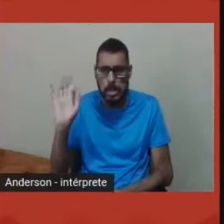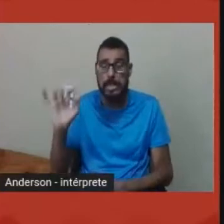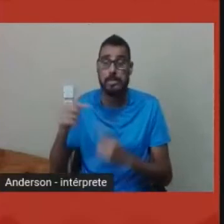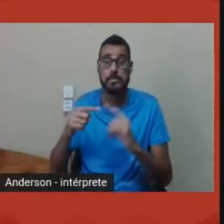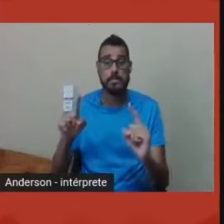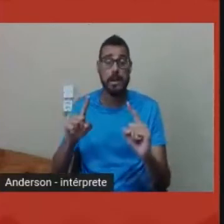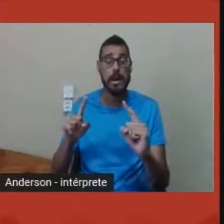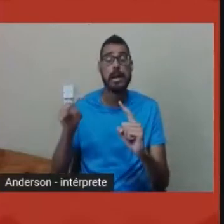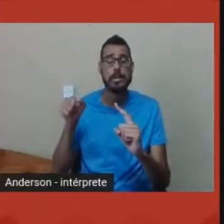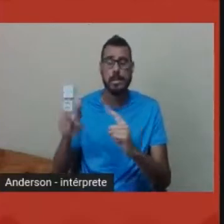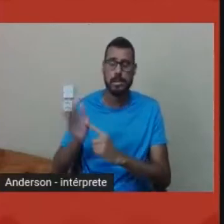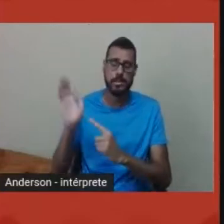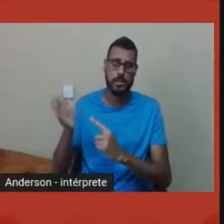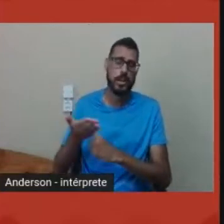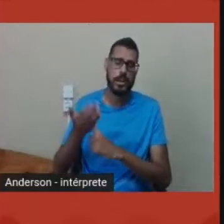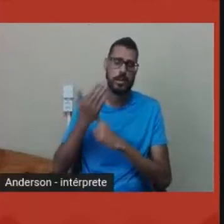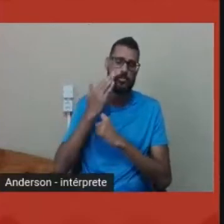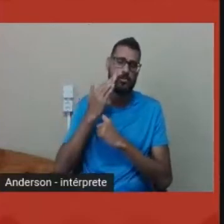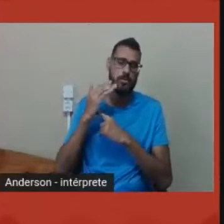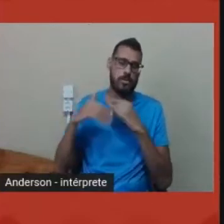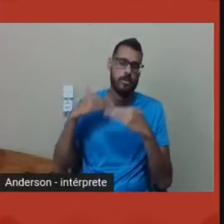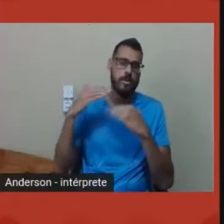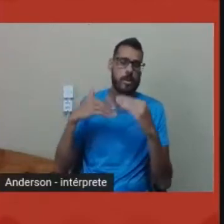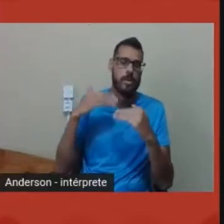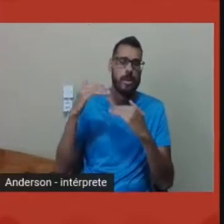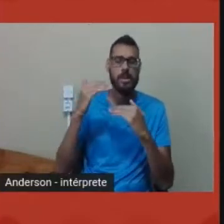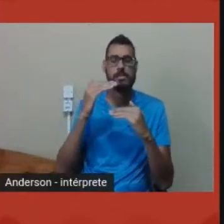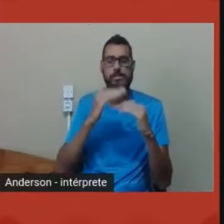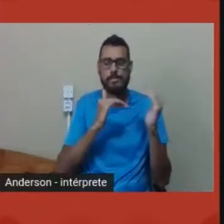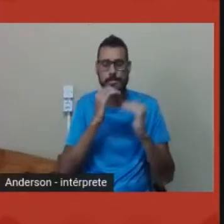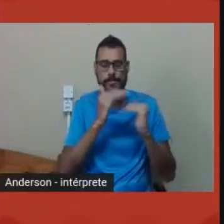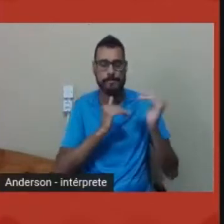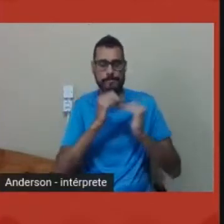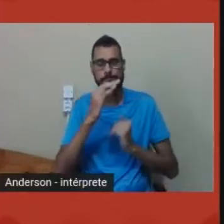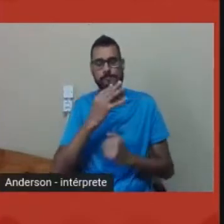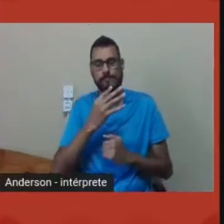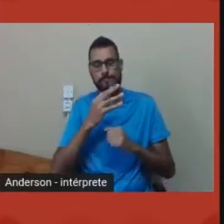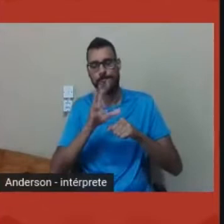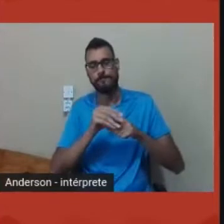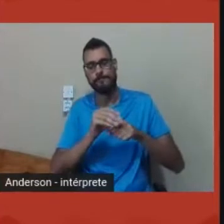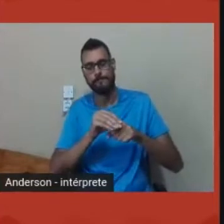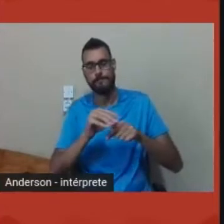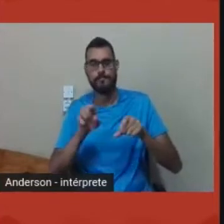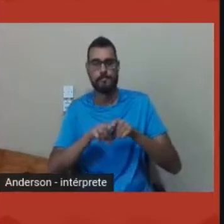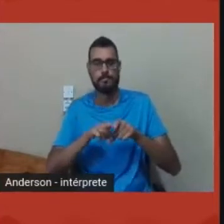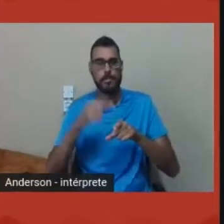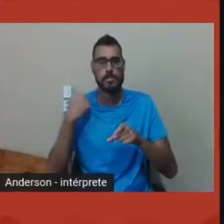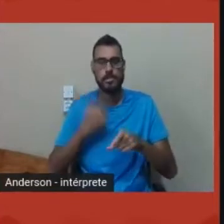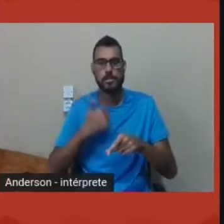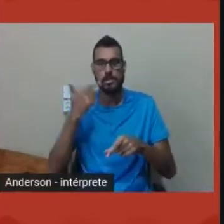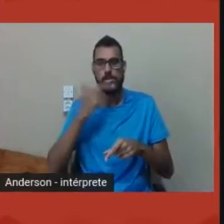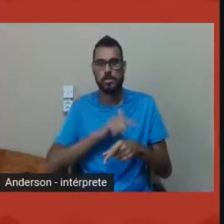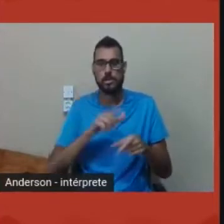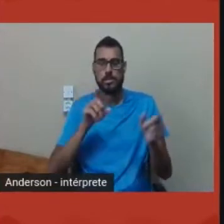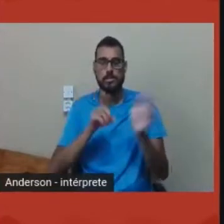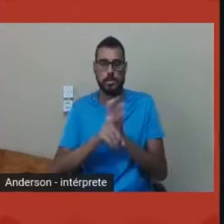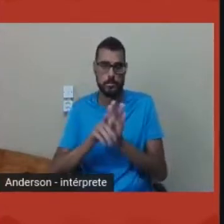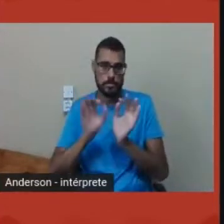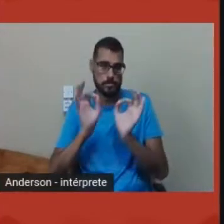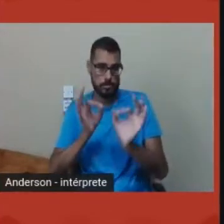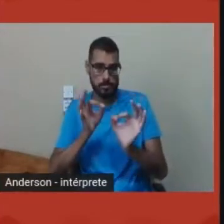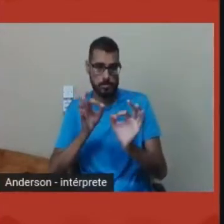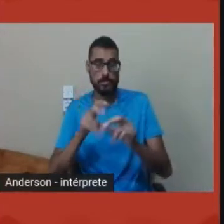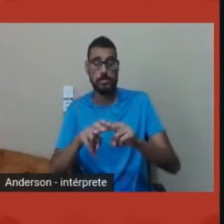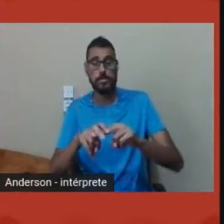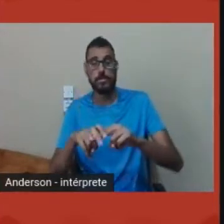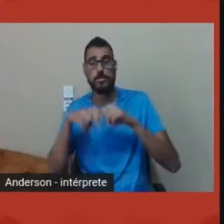Ajuda no processo de construção desse conhecimento, pelo menos das perguntas, certo? Por isso que